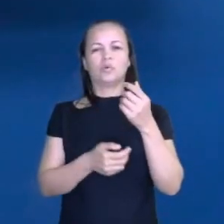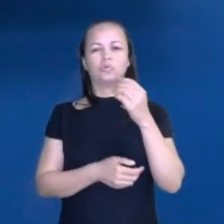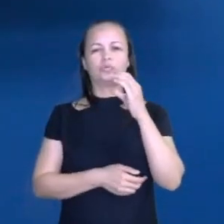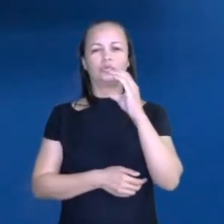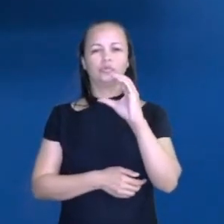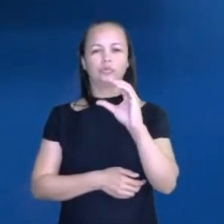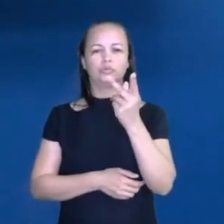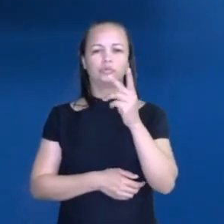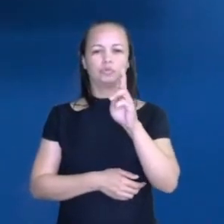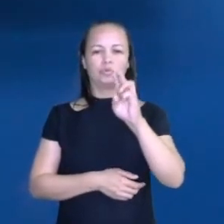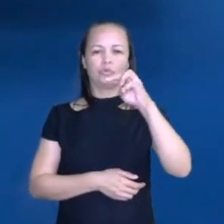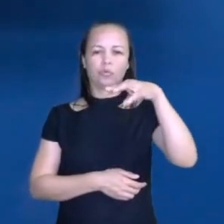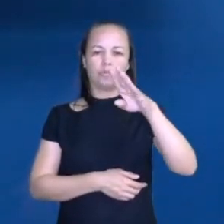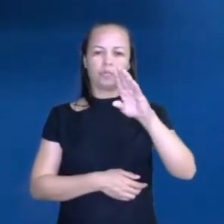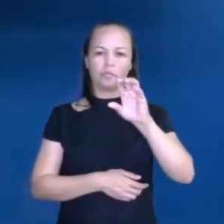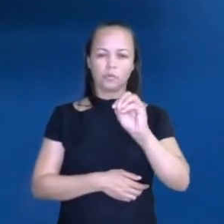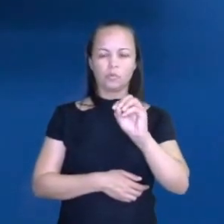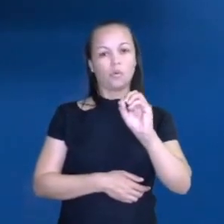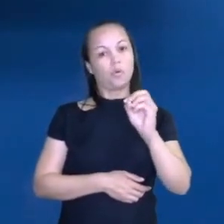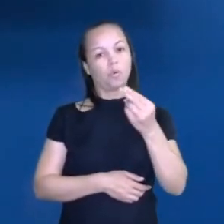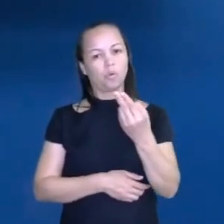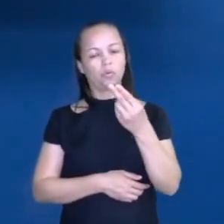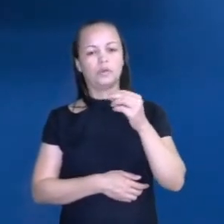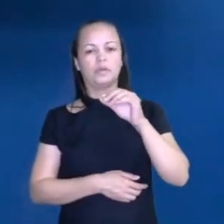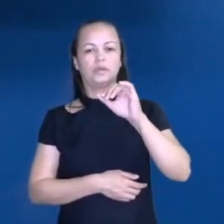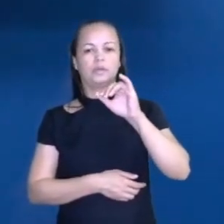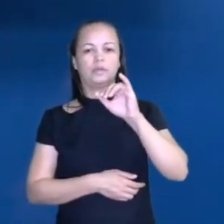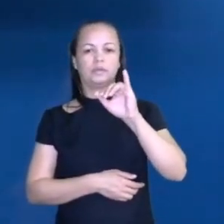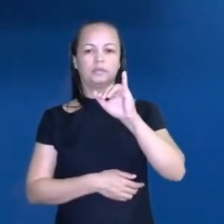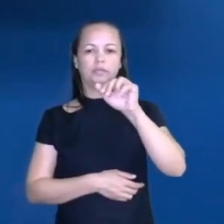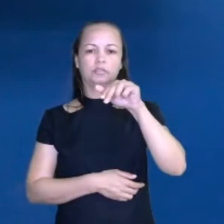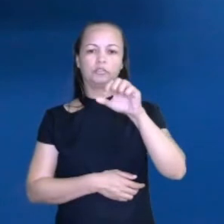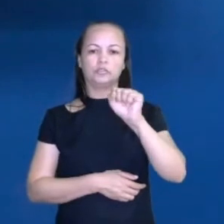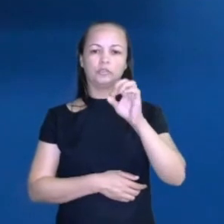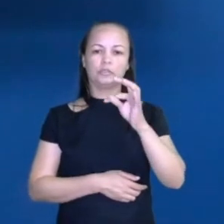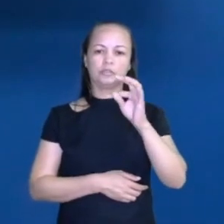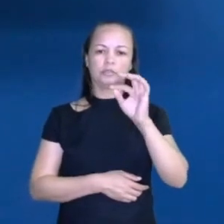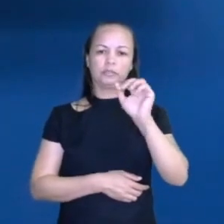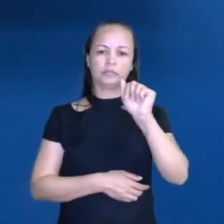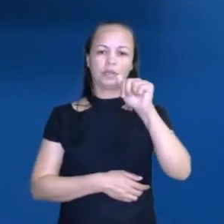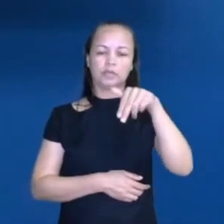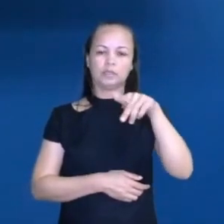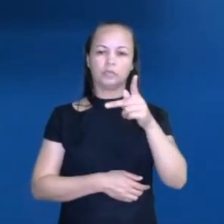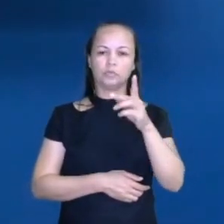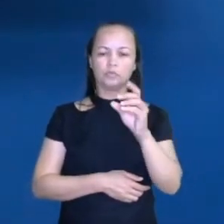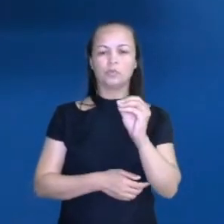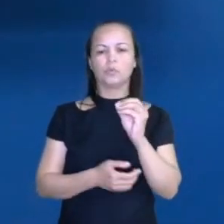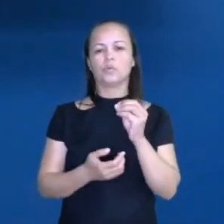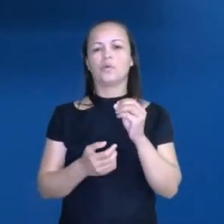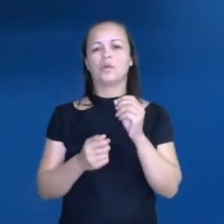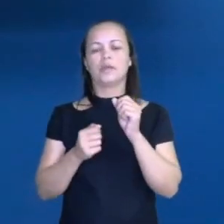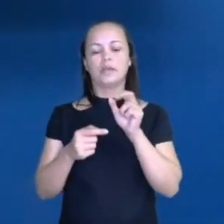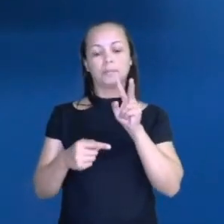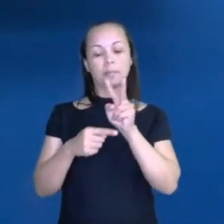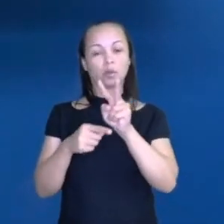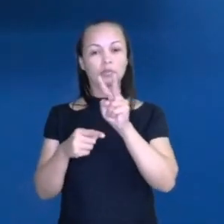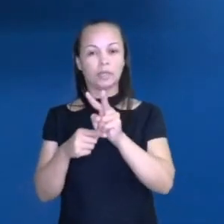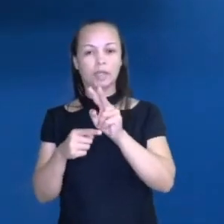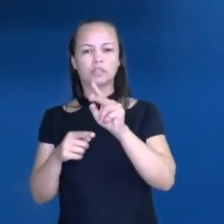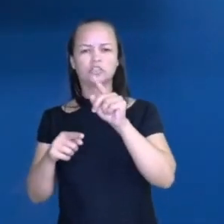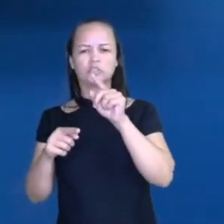ou de estranho tá É isso aí para que chame para proteger um aparelho elétrico Tá bom tô indo